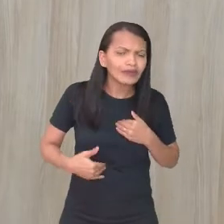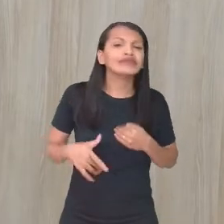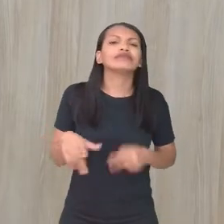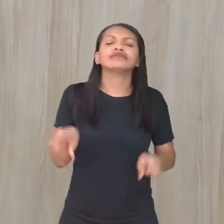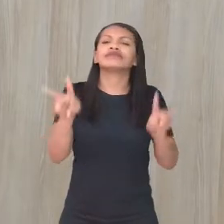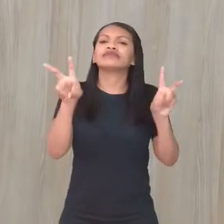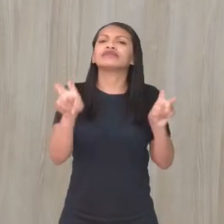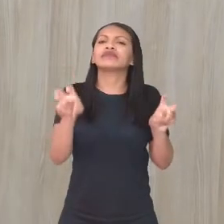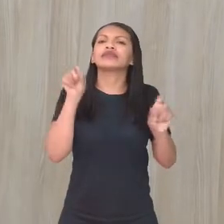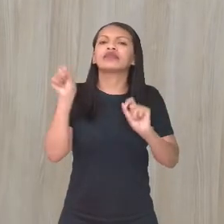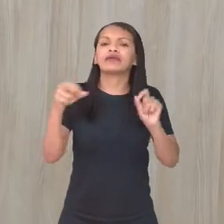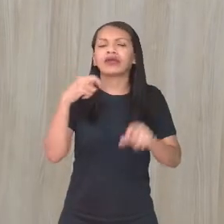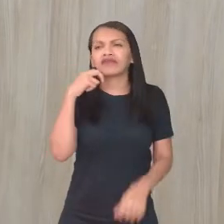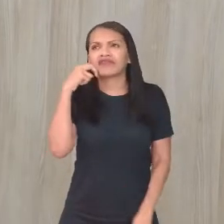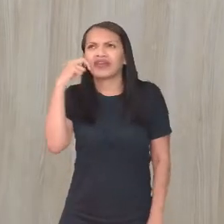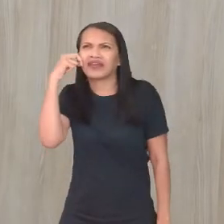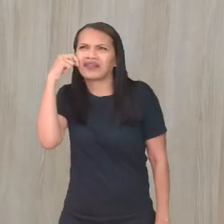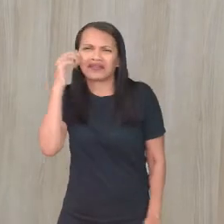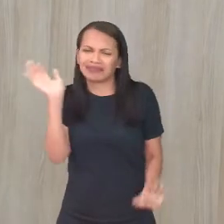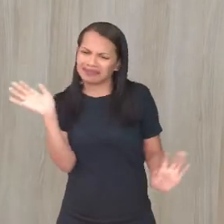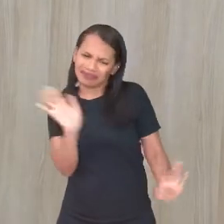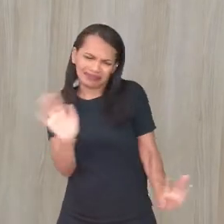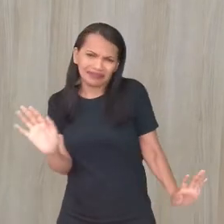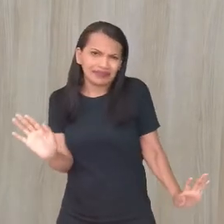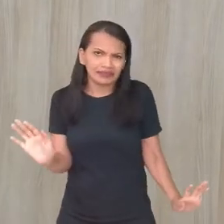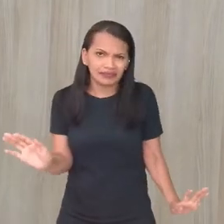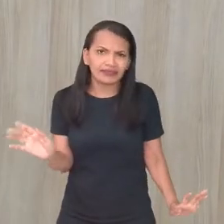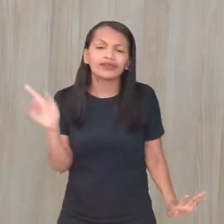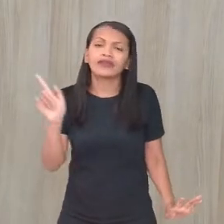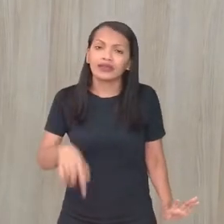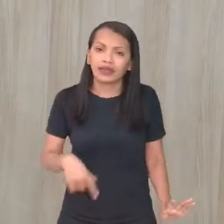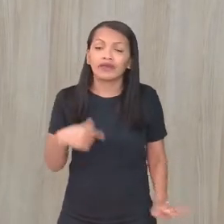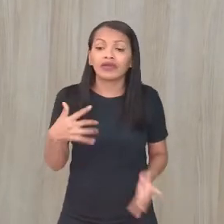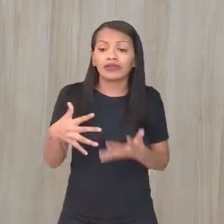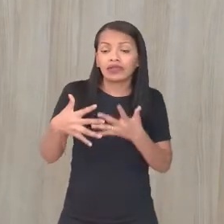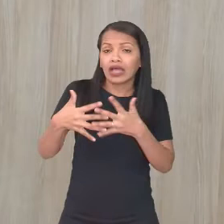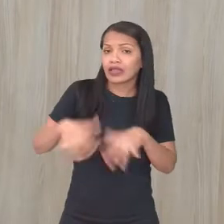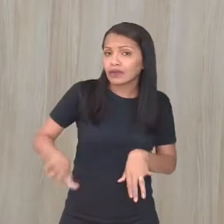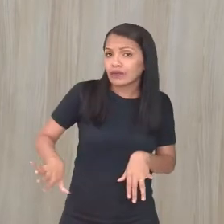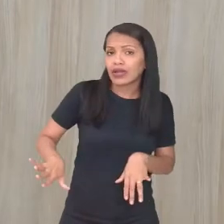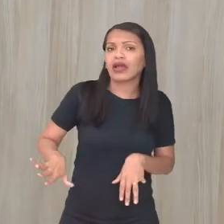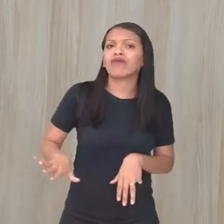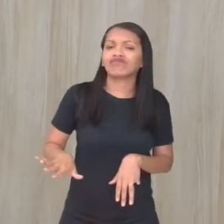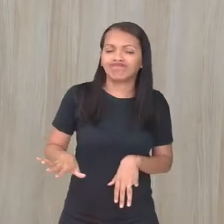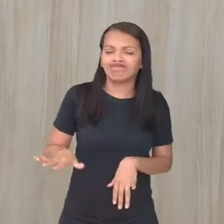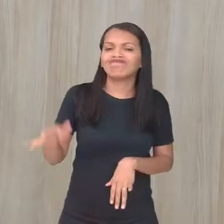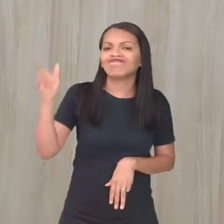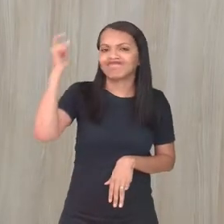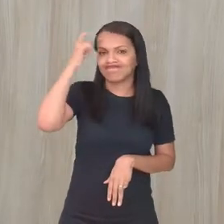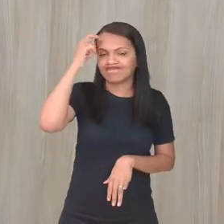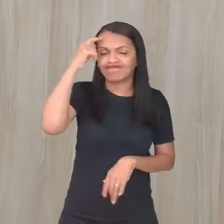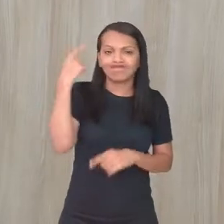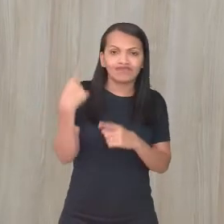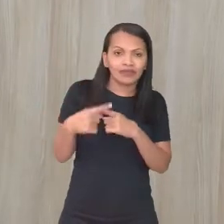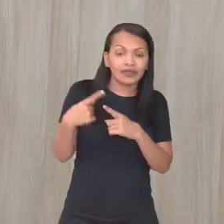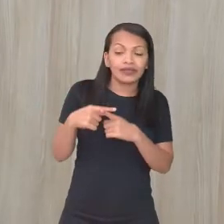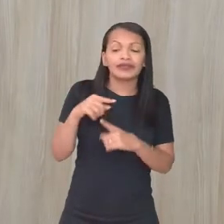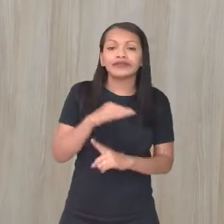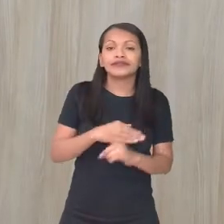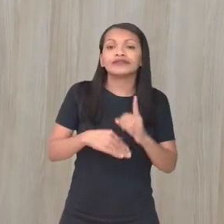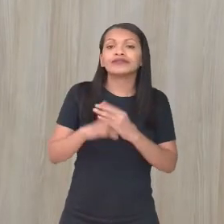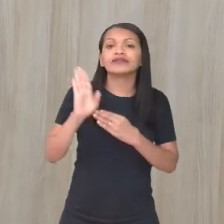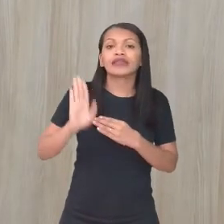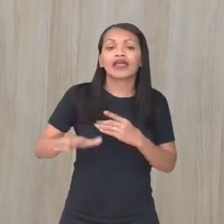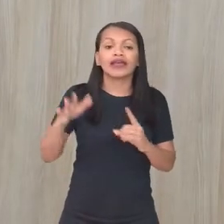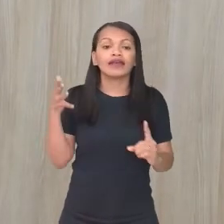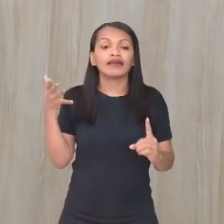ser pontos de vergonha, têm que deixar de ser um tabu, mas ser encarado com uma naturalidade. porque tudo que se refere à saúde